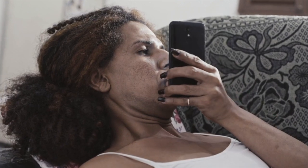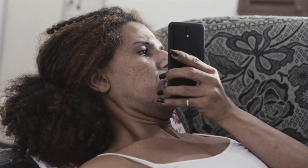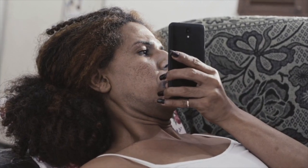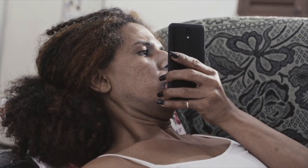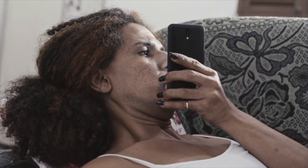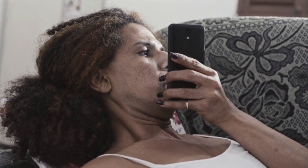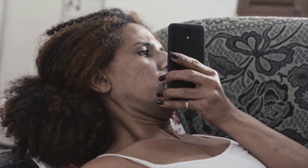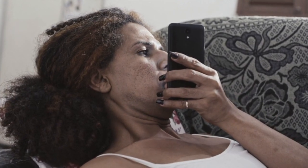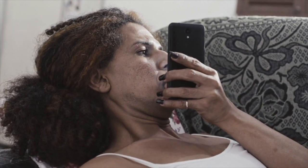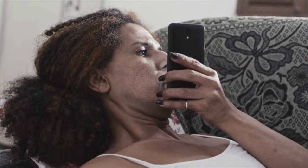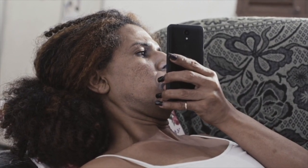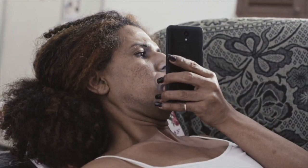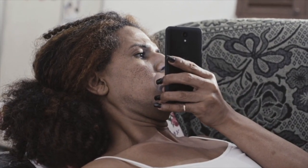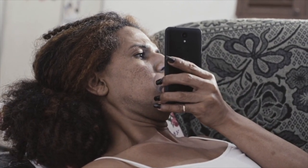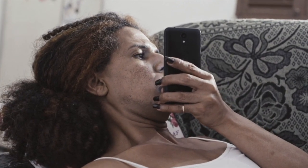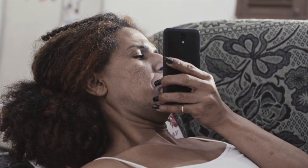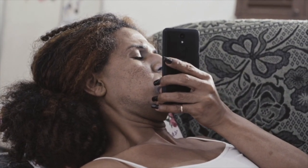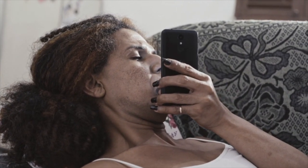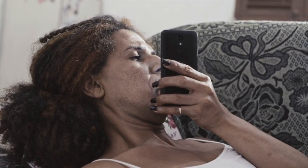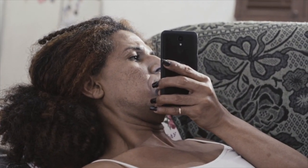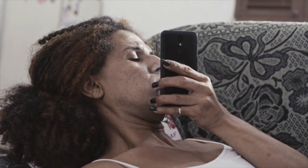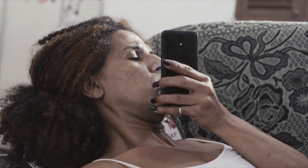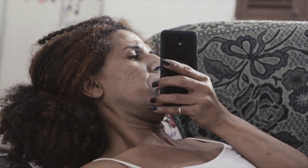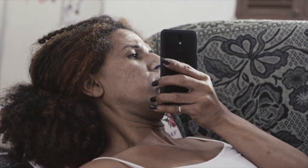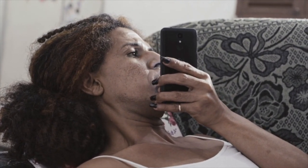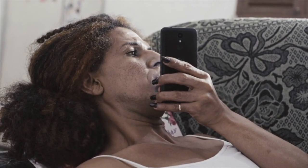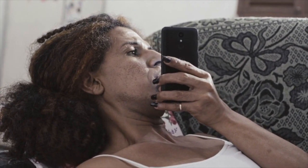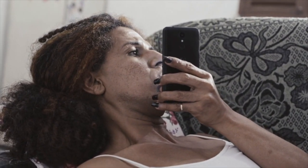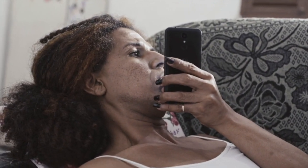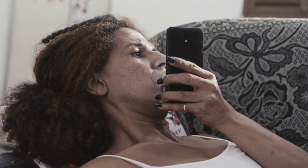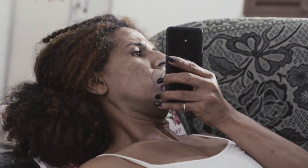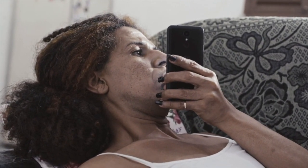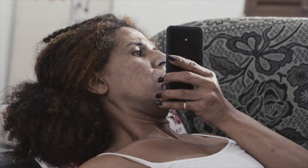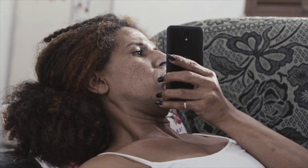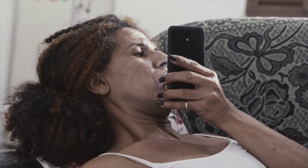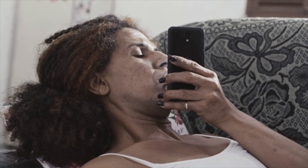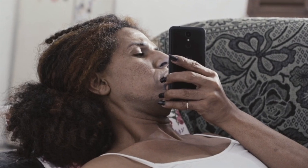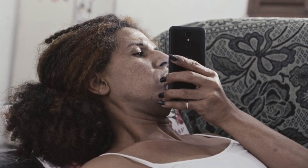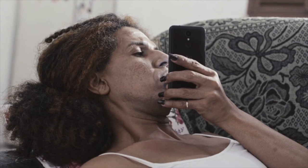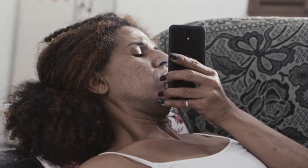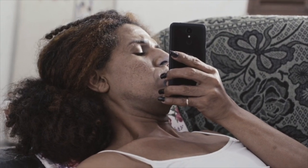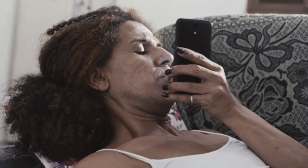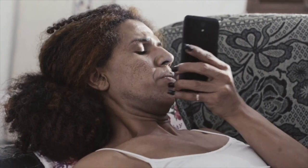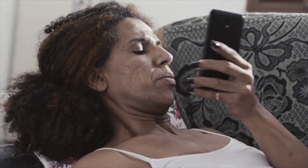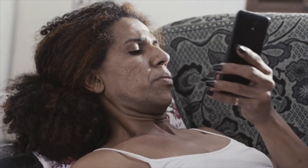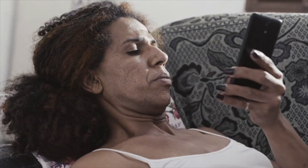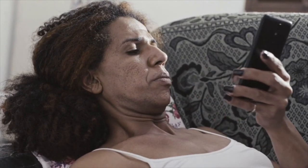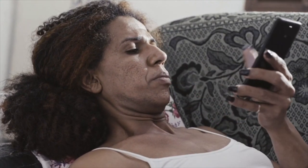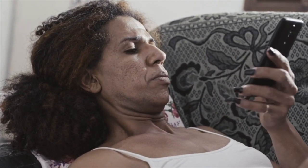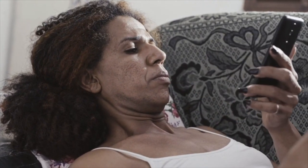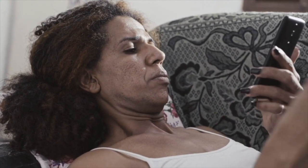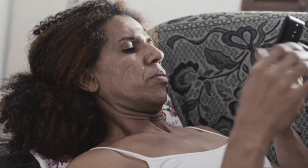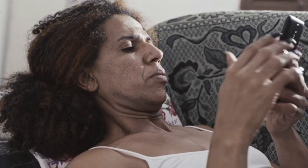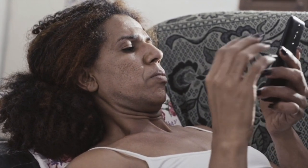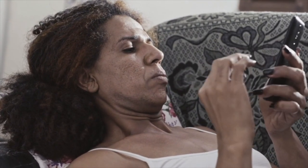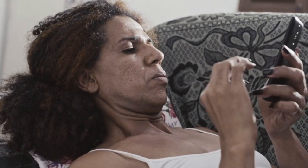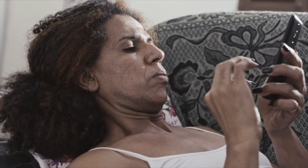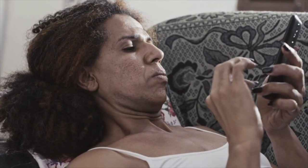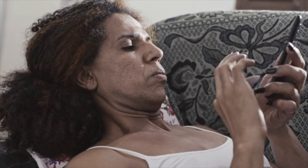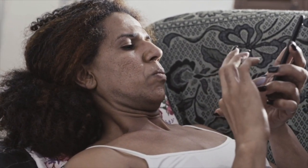Tá tranquilo. Já baixa a internet que tu pagou esse mês. Qualquer coisa eu te digo.